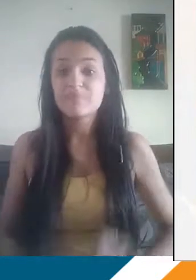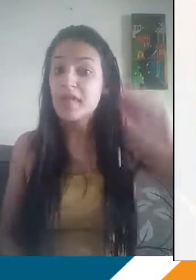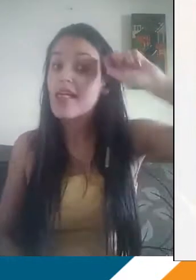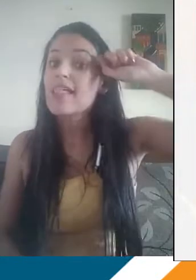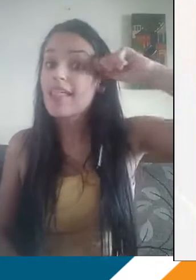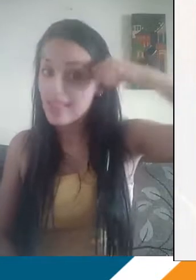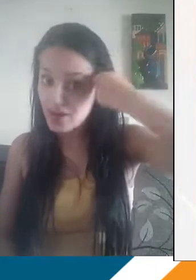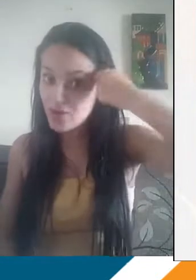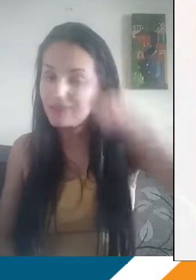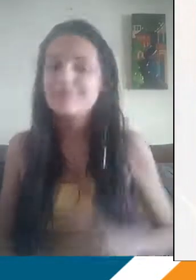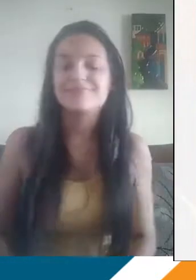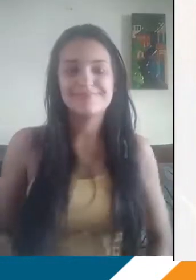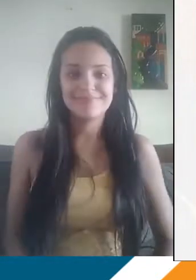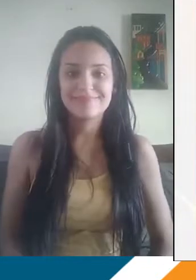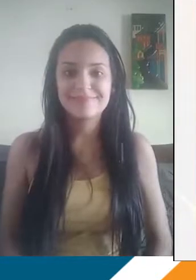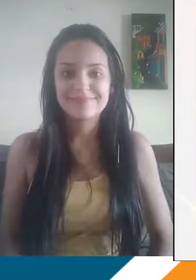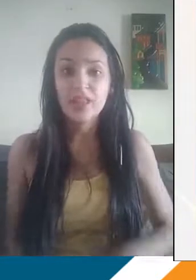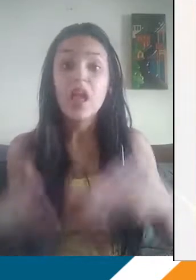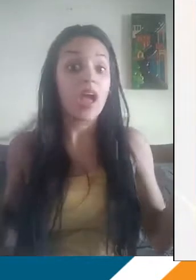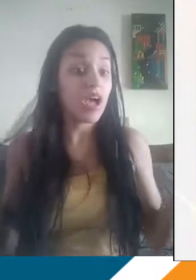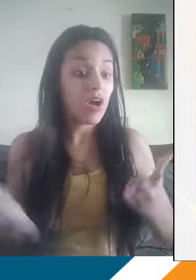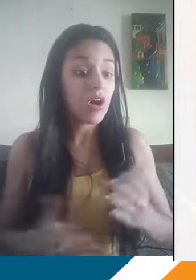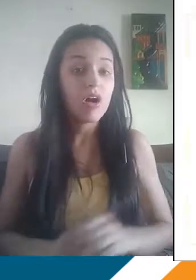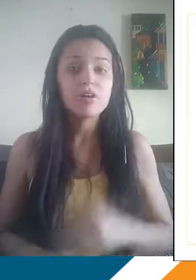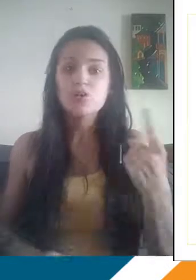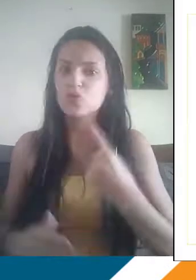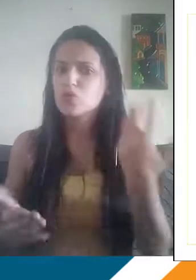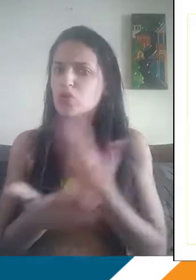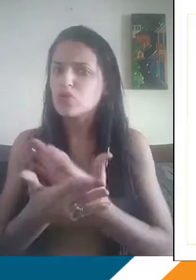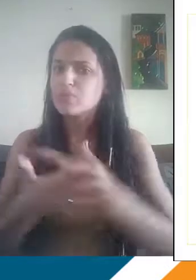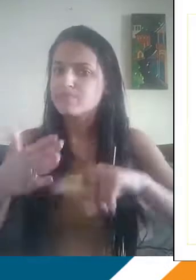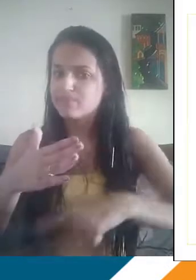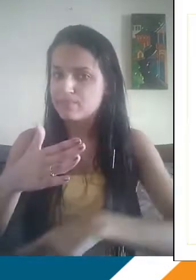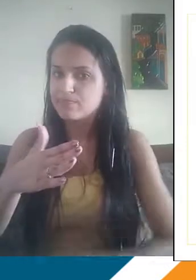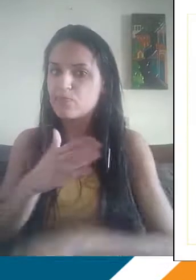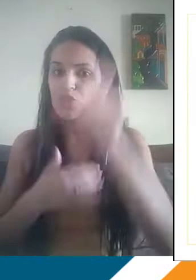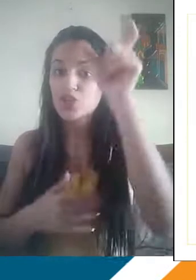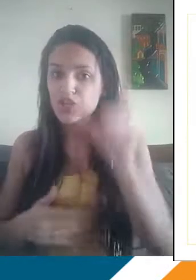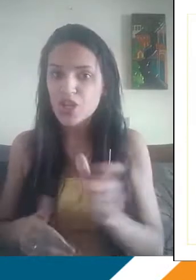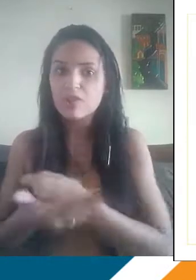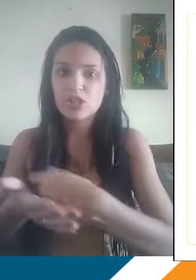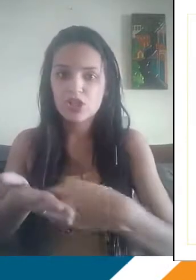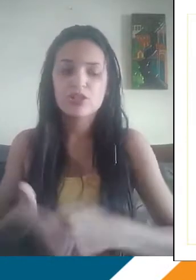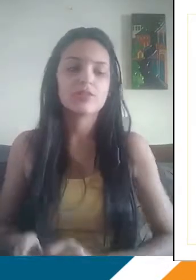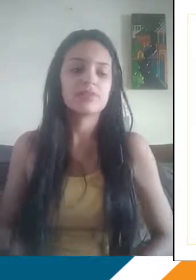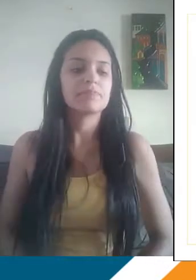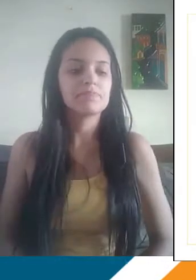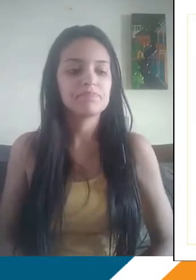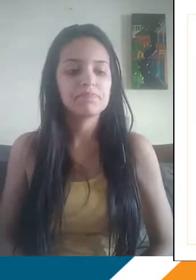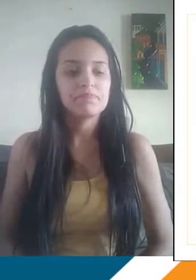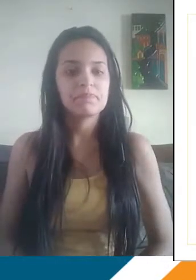mais gerais dessa obra e da escrita de Mário de Andrade. Fazendo um pequeno estudo desse texto,